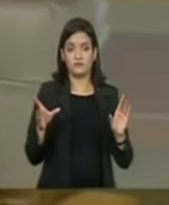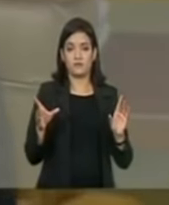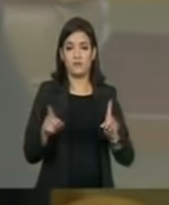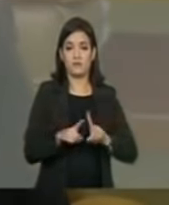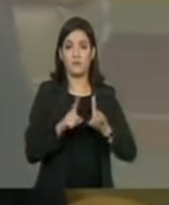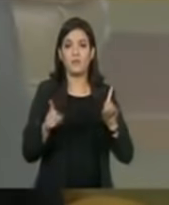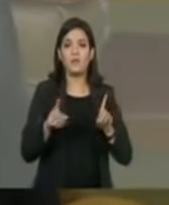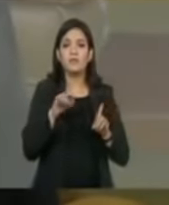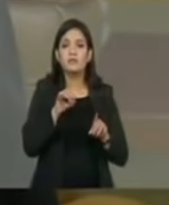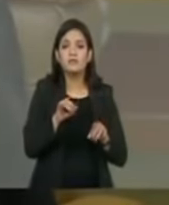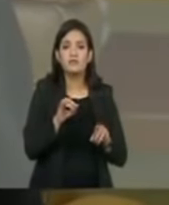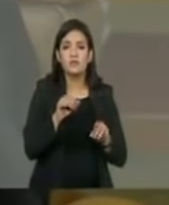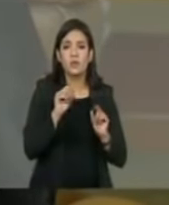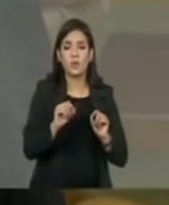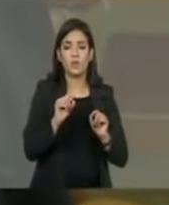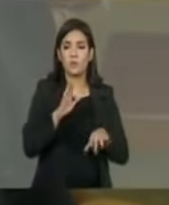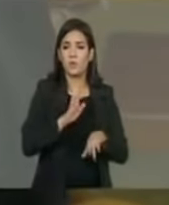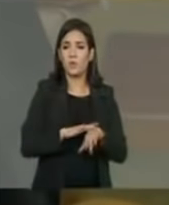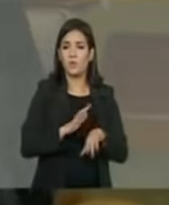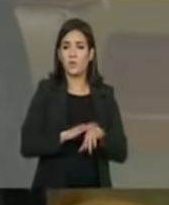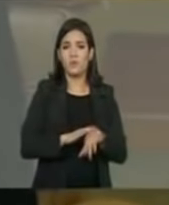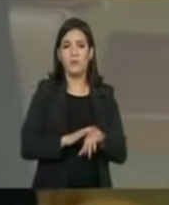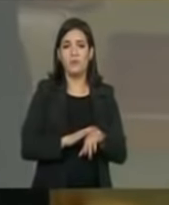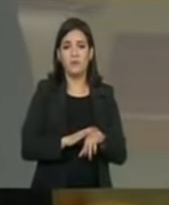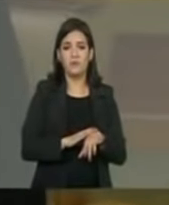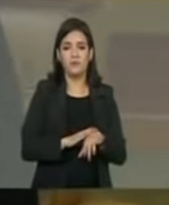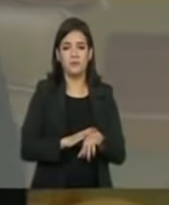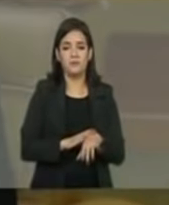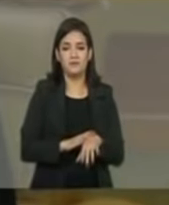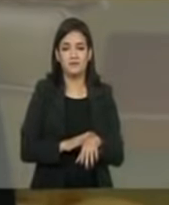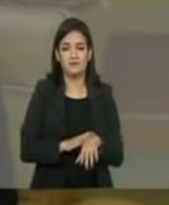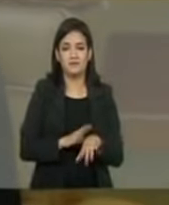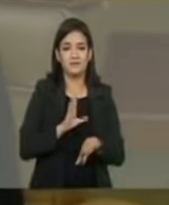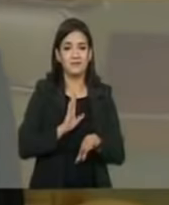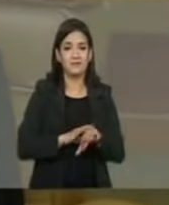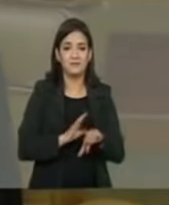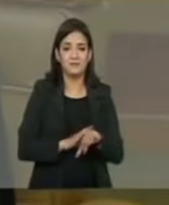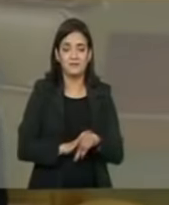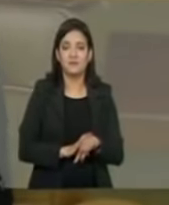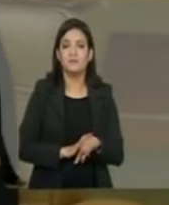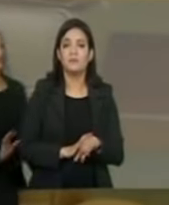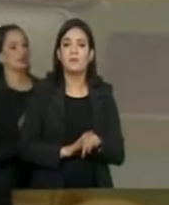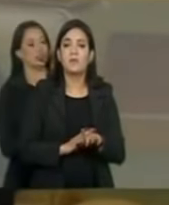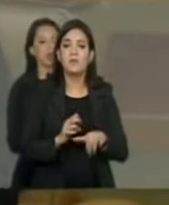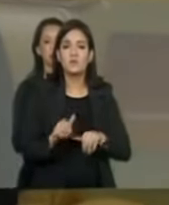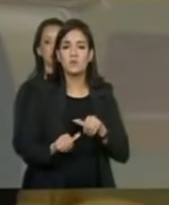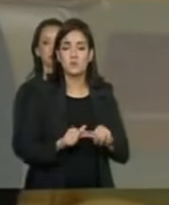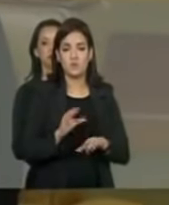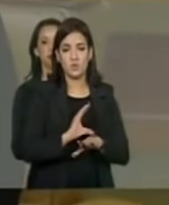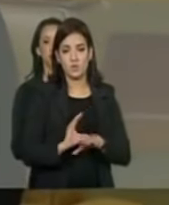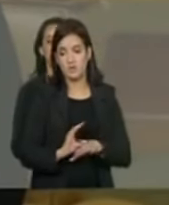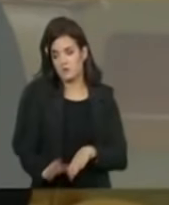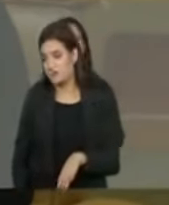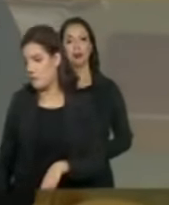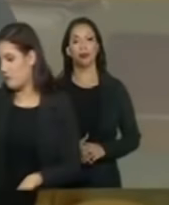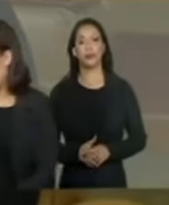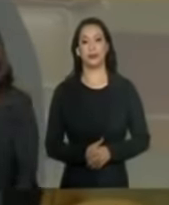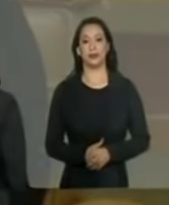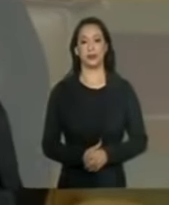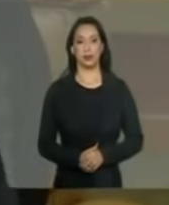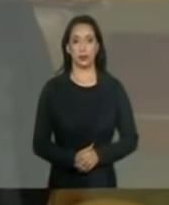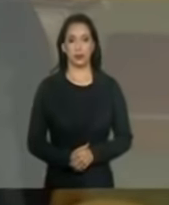afastássemos por um momento a discussão no plano constitucional a questão estaria é